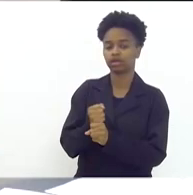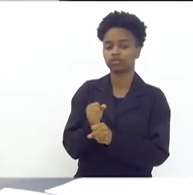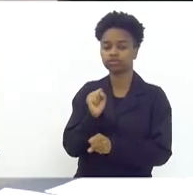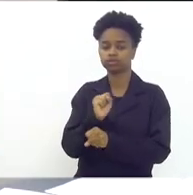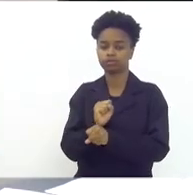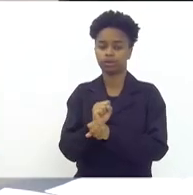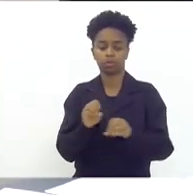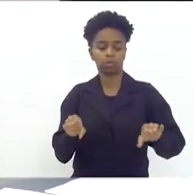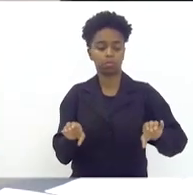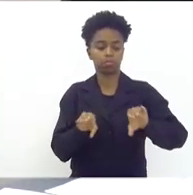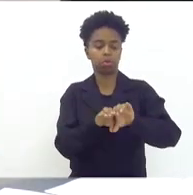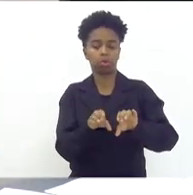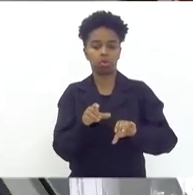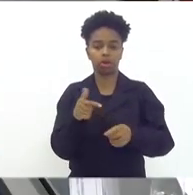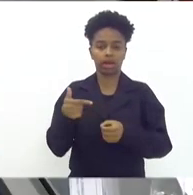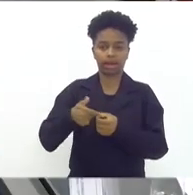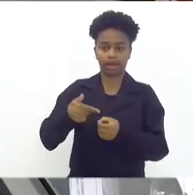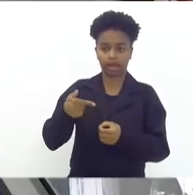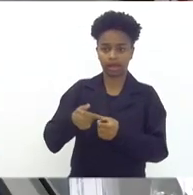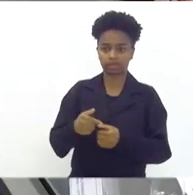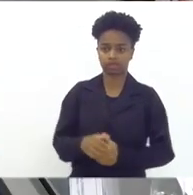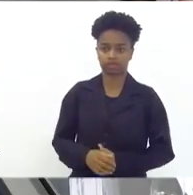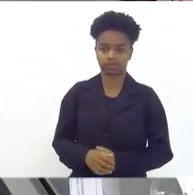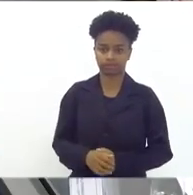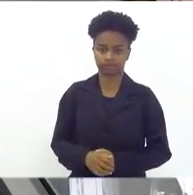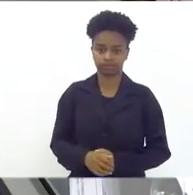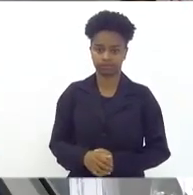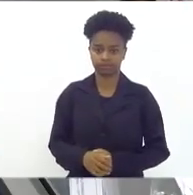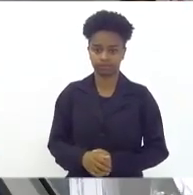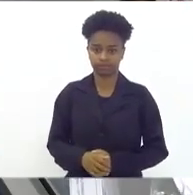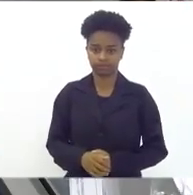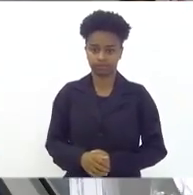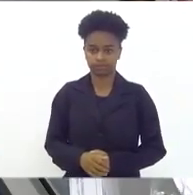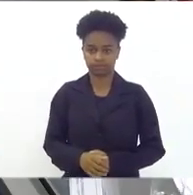no seu posto de gasolina seria muito bem-vindo boa tarde